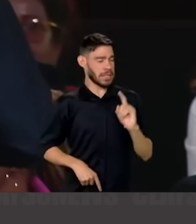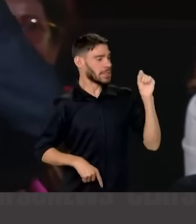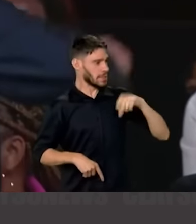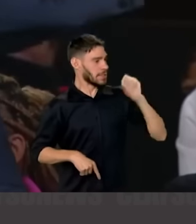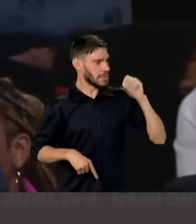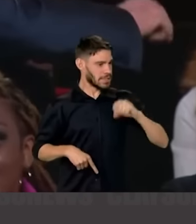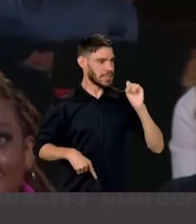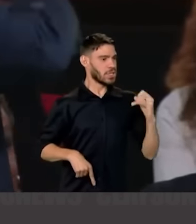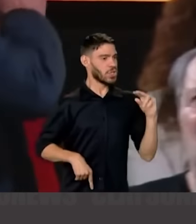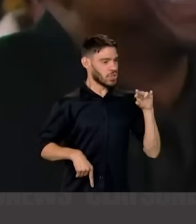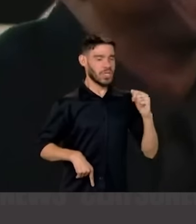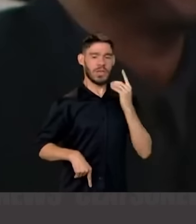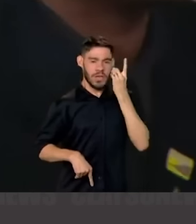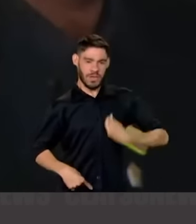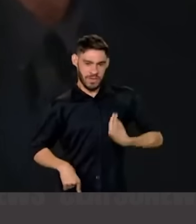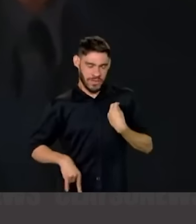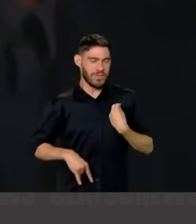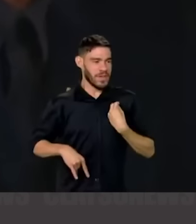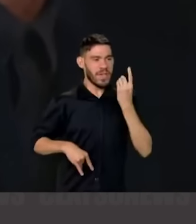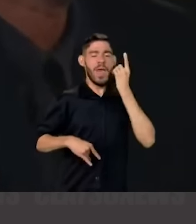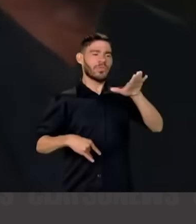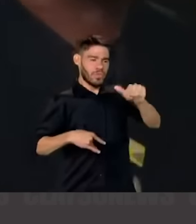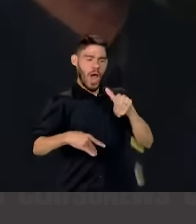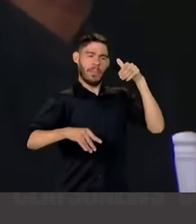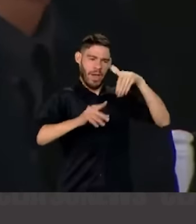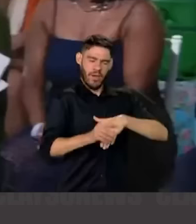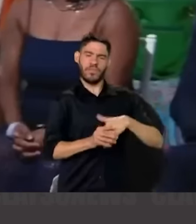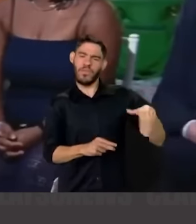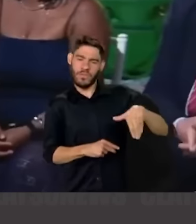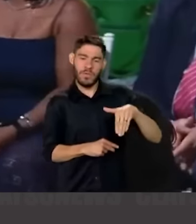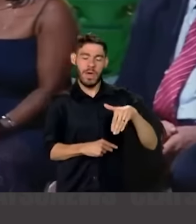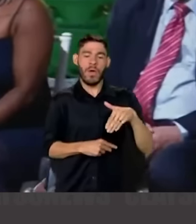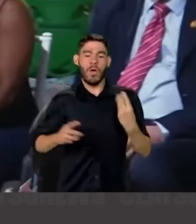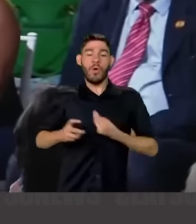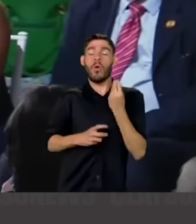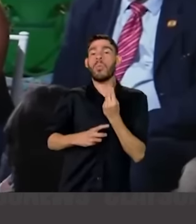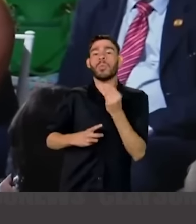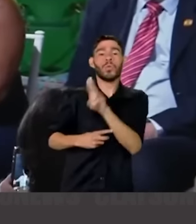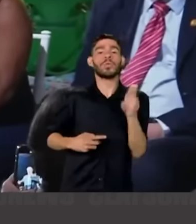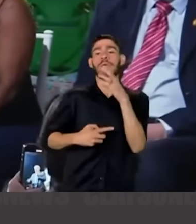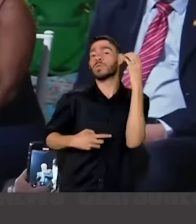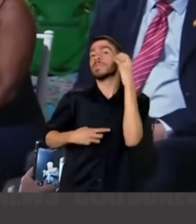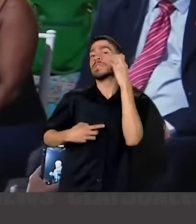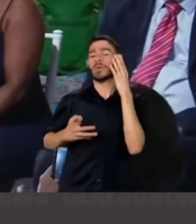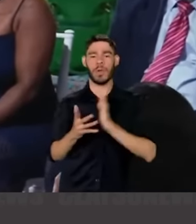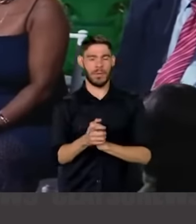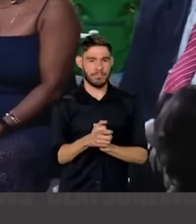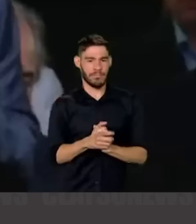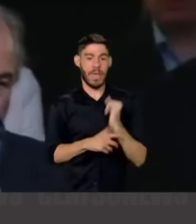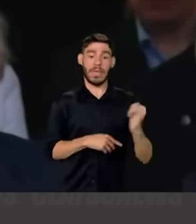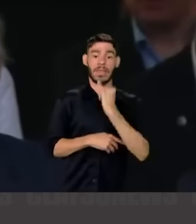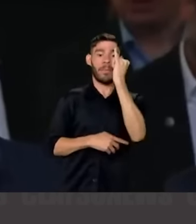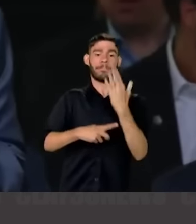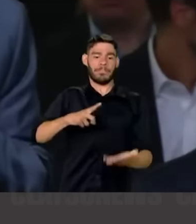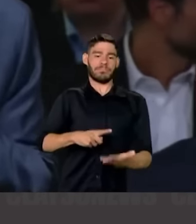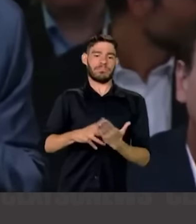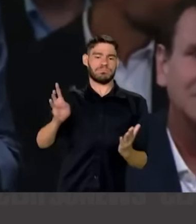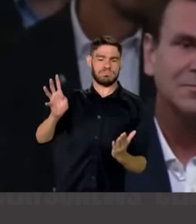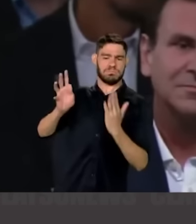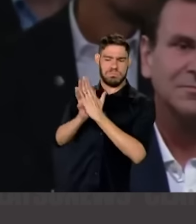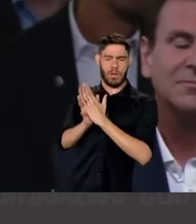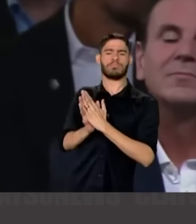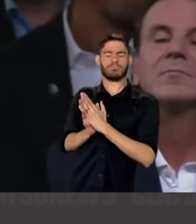deputado hoje, Jandira está aqui, deputados muitas vezes são convocados para votar pelo celular. Então, é importante que a marcação seja homem